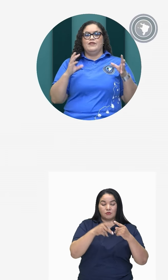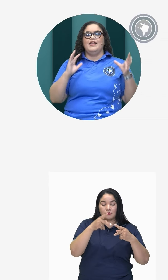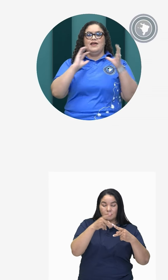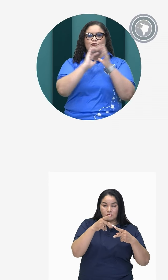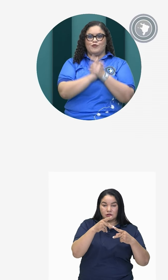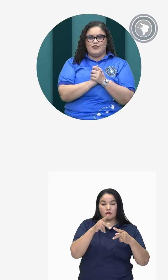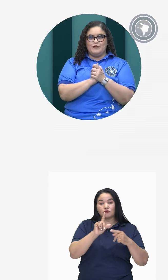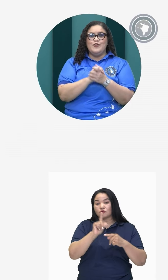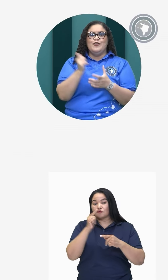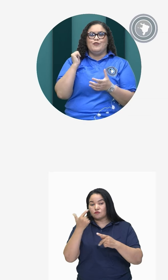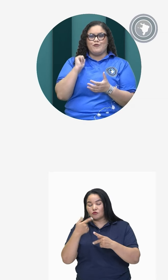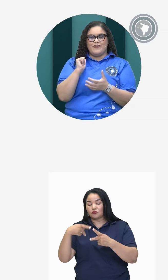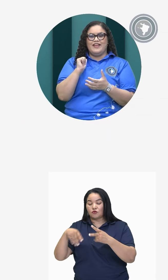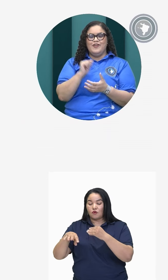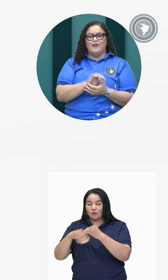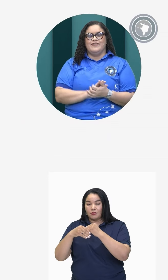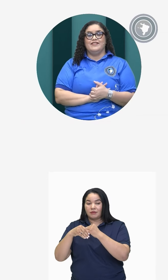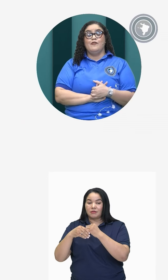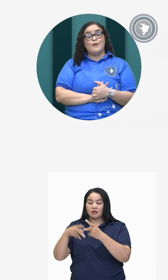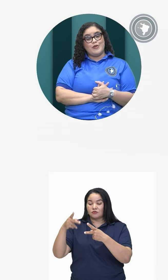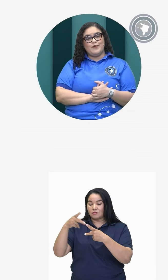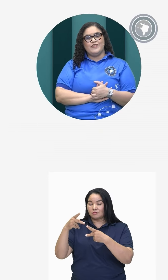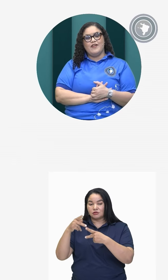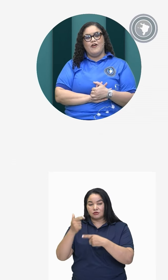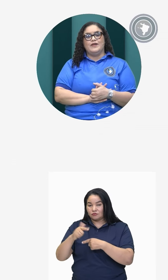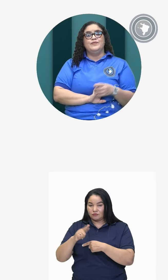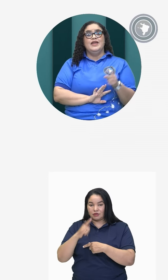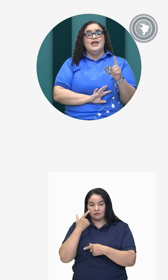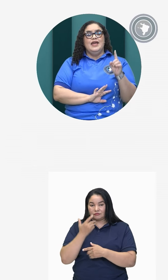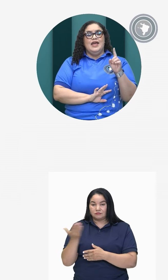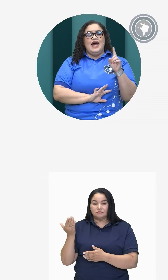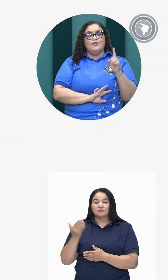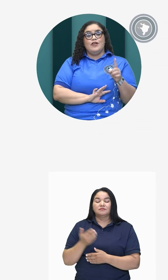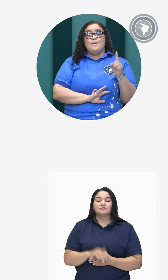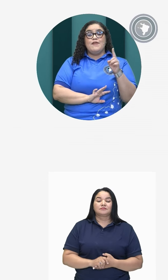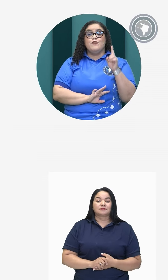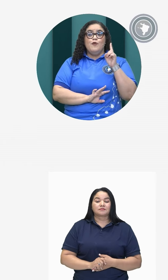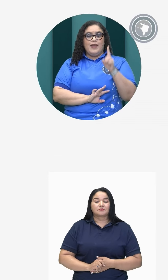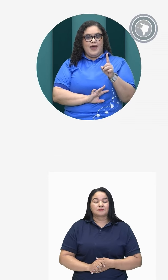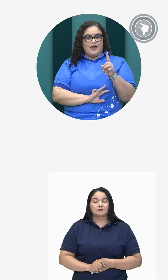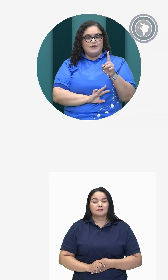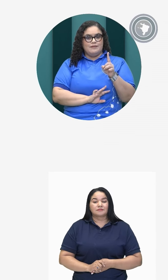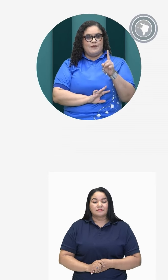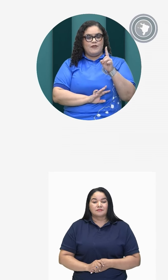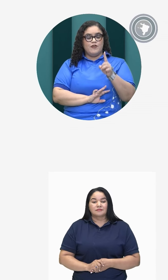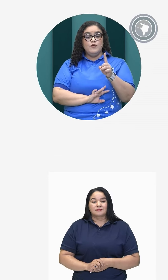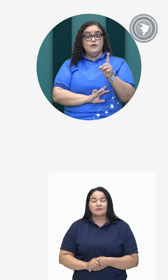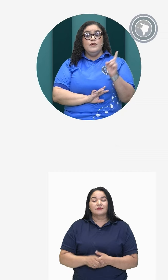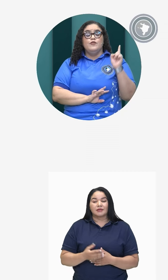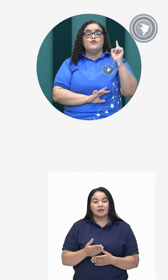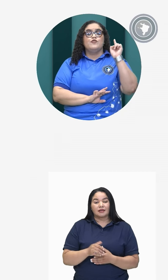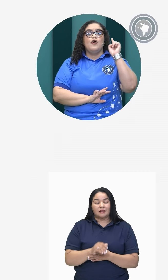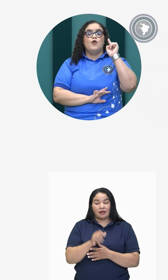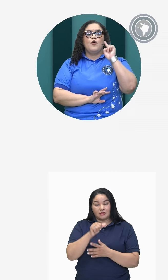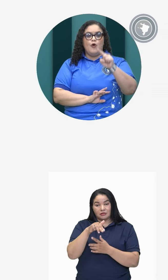preposição. Por isso que ele é a junção dos dois anteriores. Então, eu vou mostrar para vocês agora. A Antônia pediu o quê?